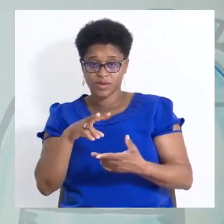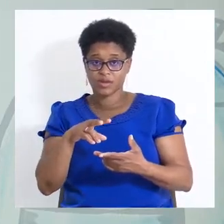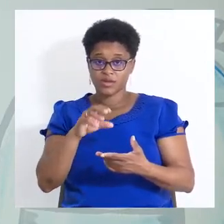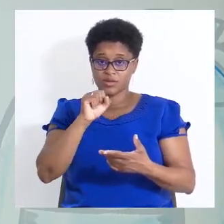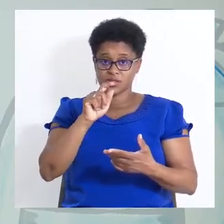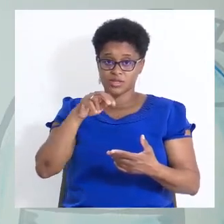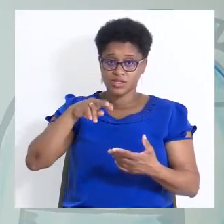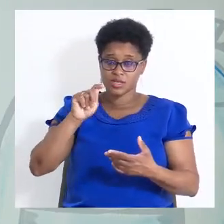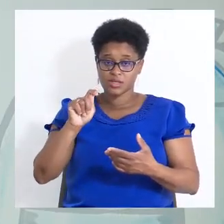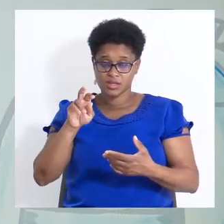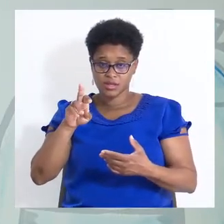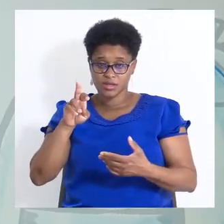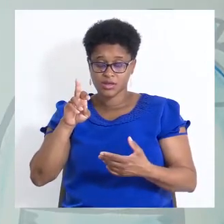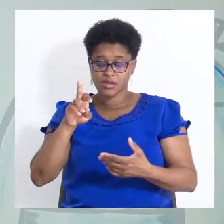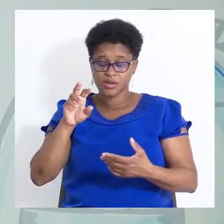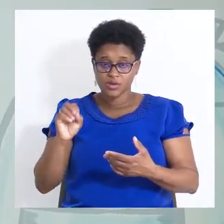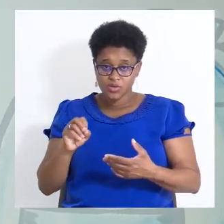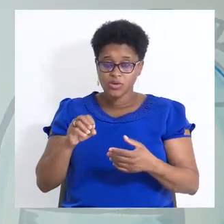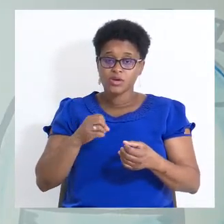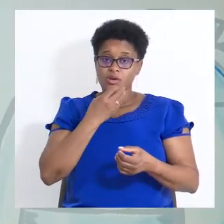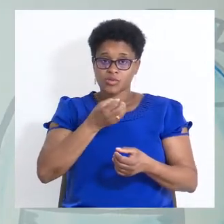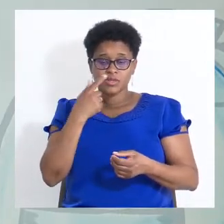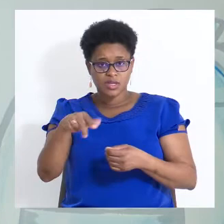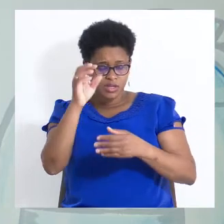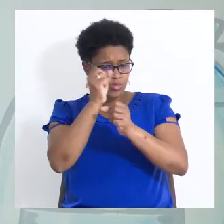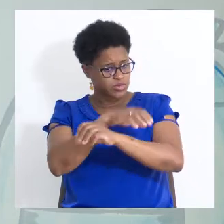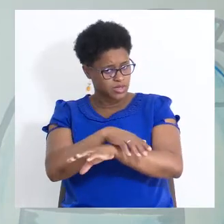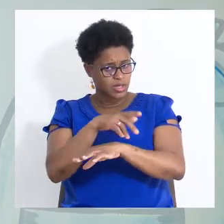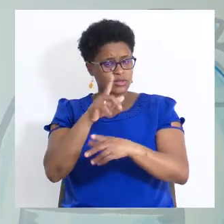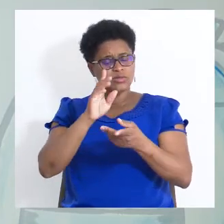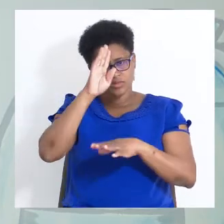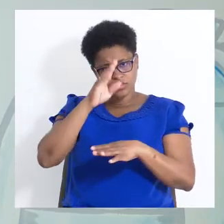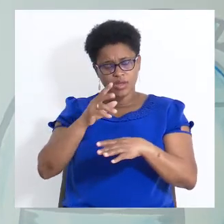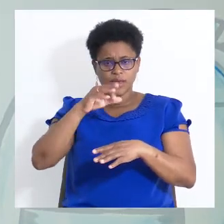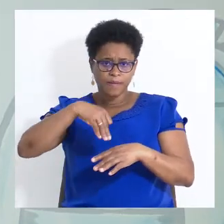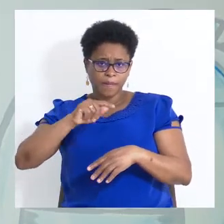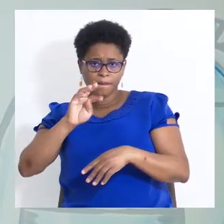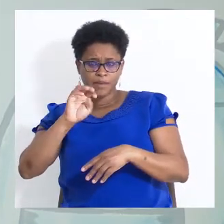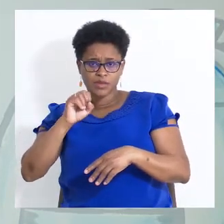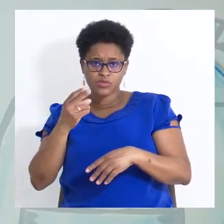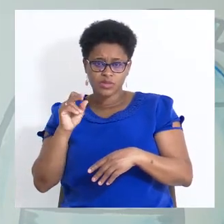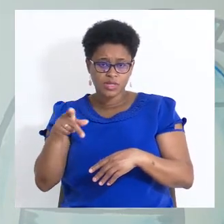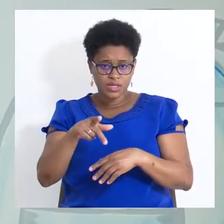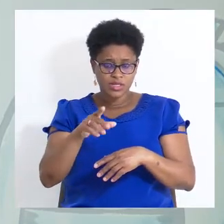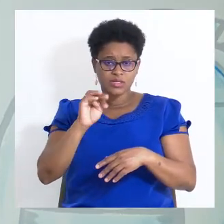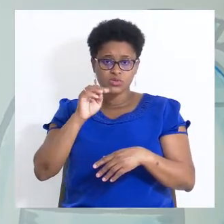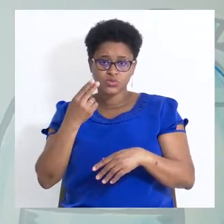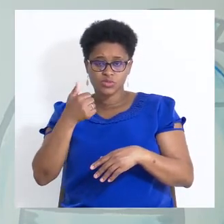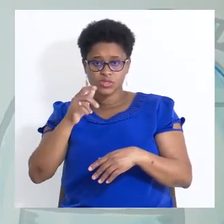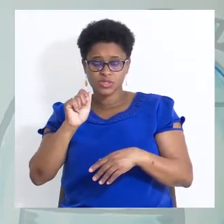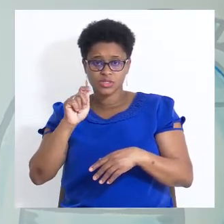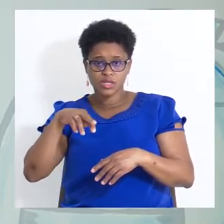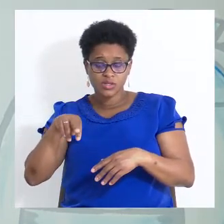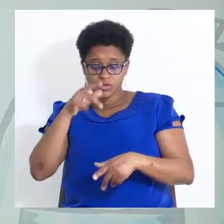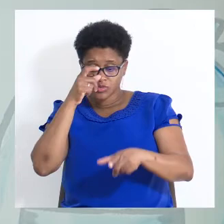o género argumentativo está na publicidade. O efeito persuasivo que esse subgénero tem